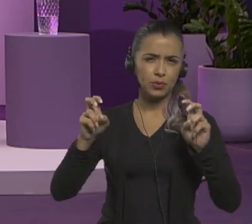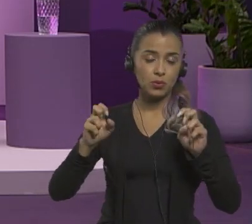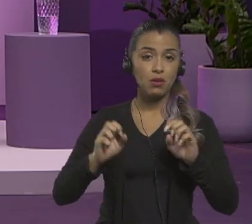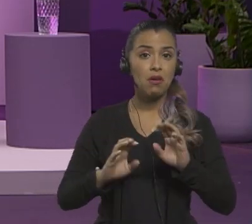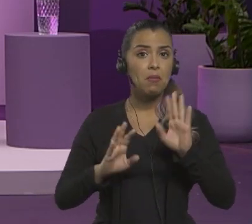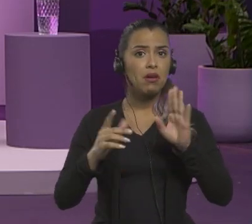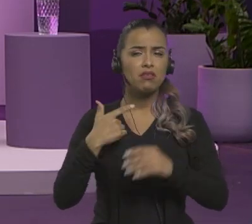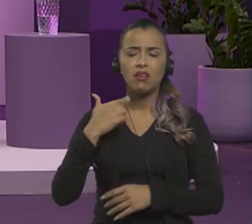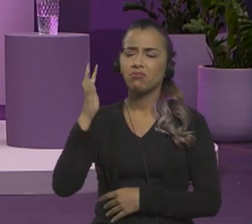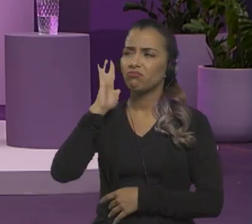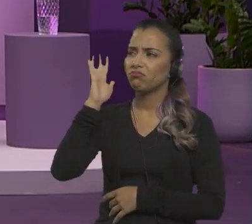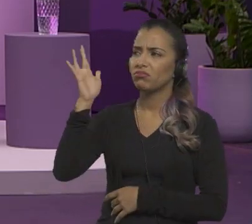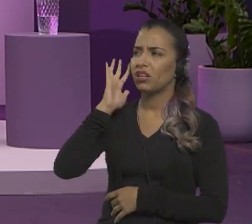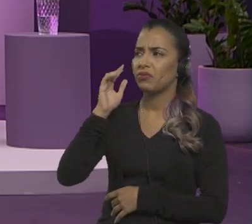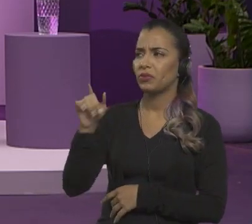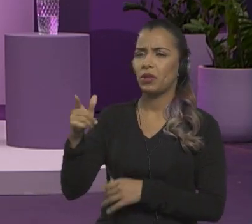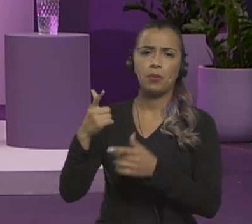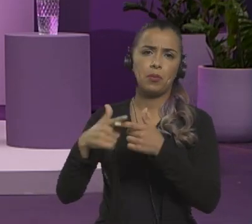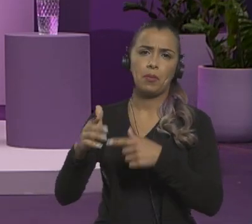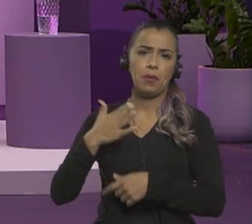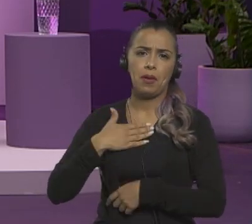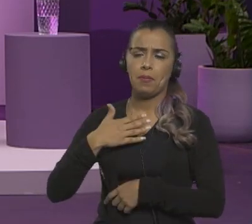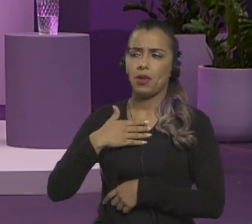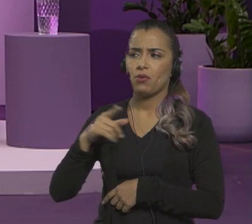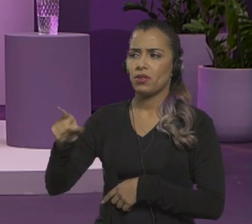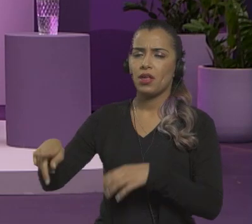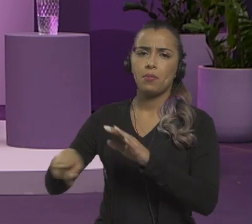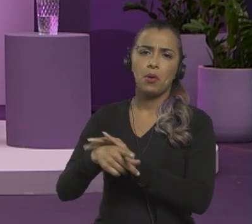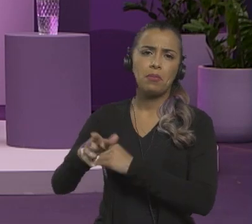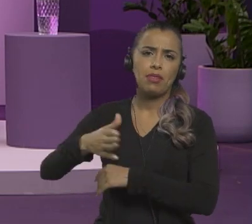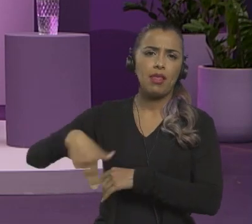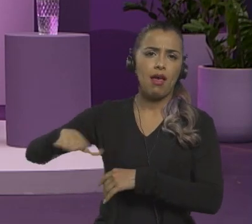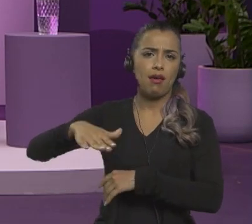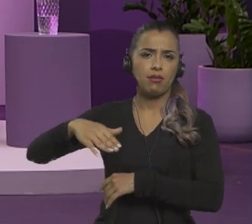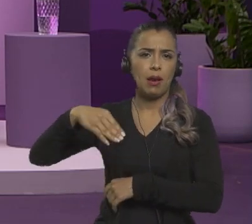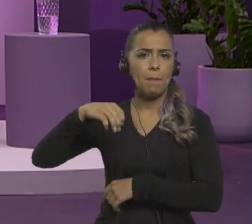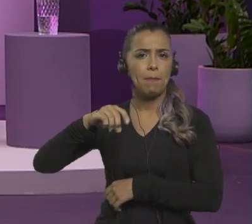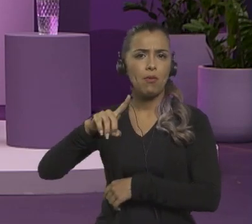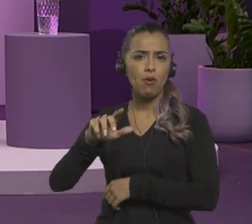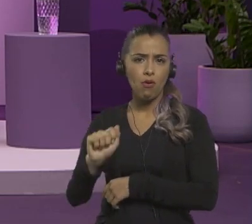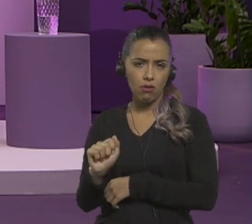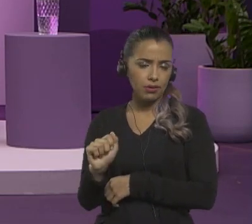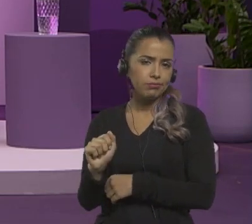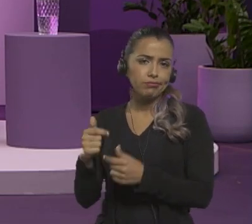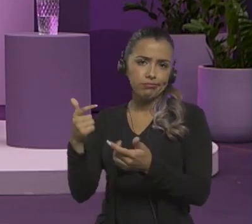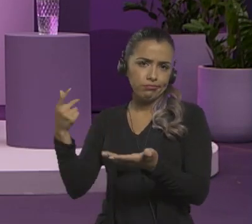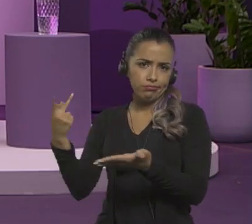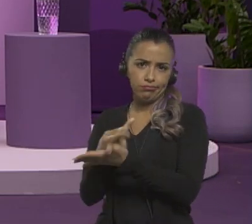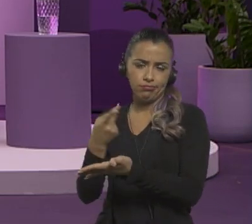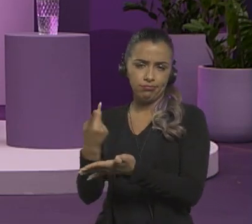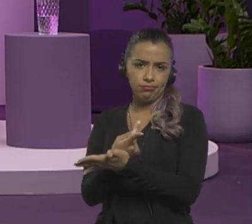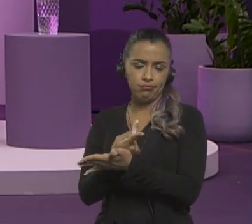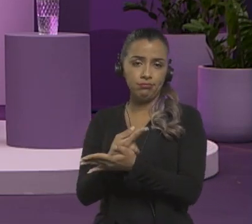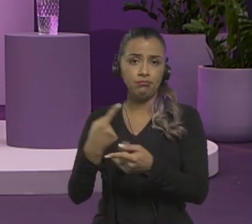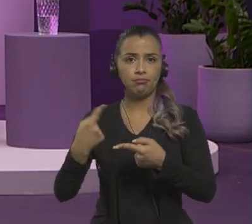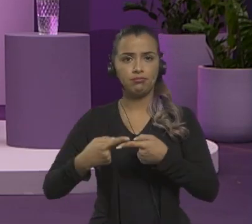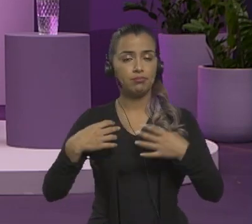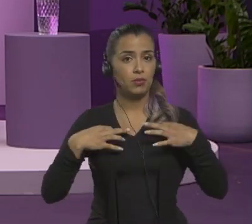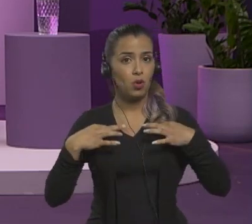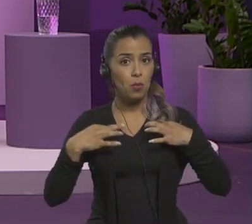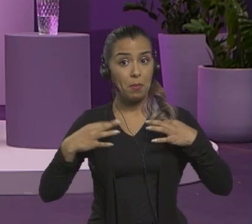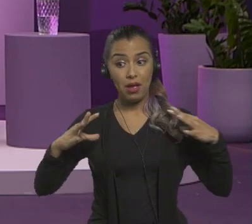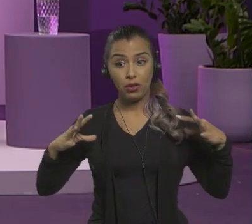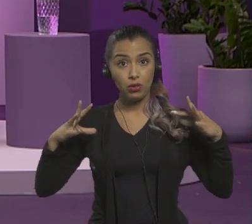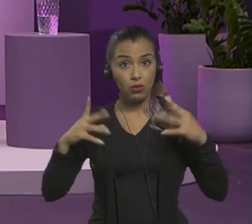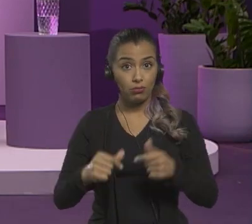Eu achava que o mercado da moda que estava errado em não oferecer roupas para diversos tamanhos de pessoas, né? Eu